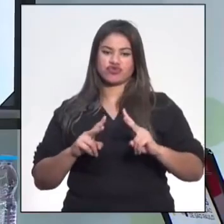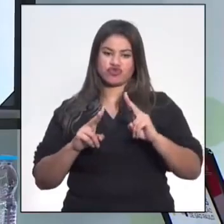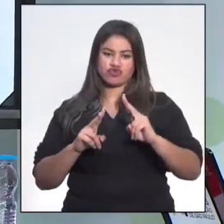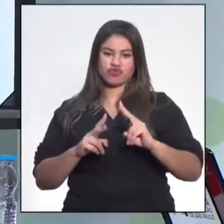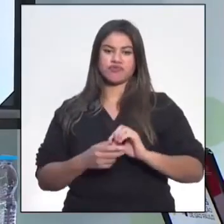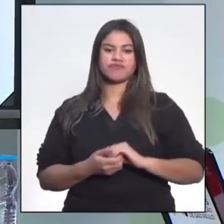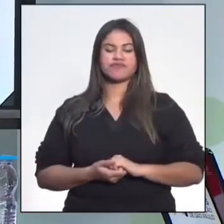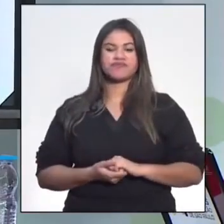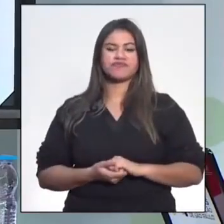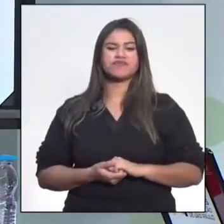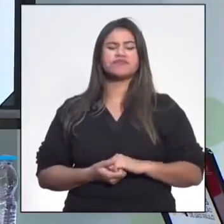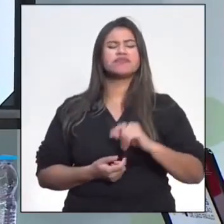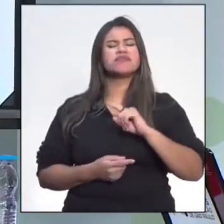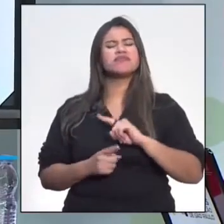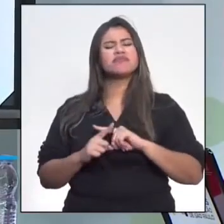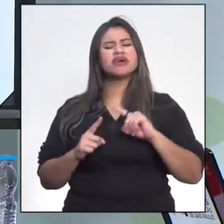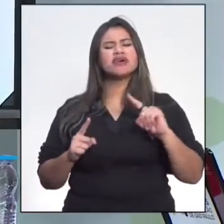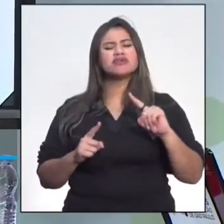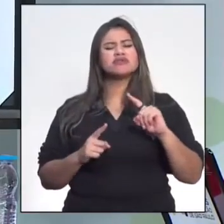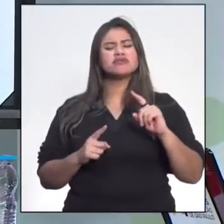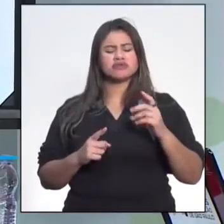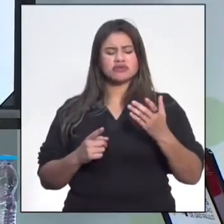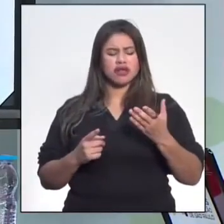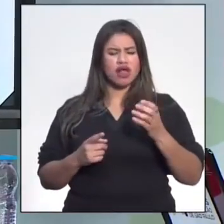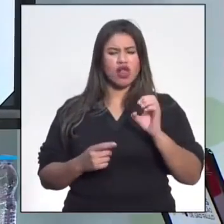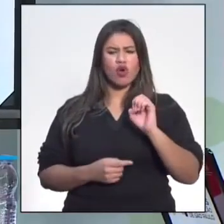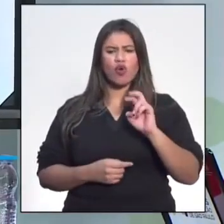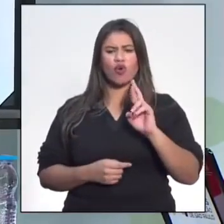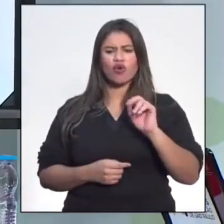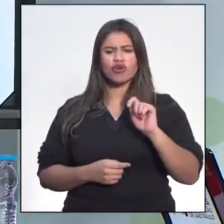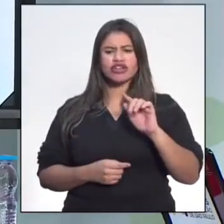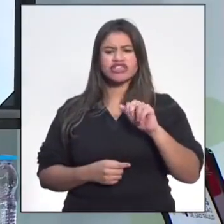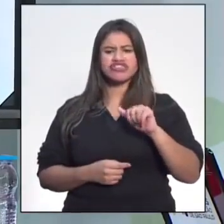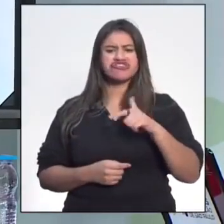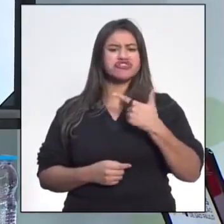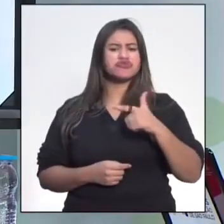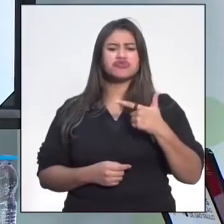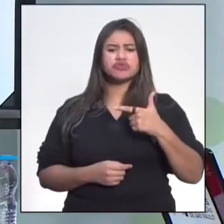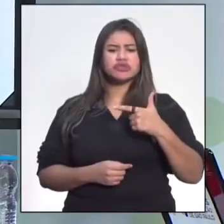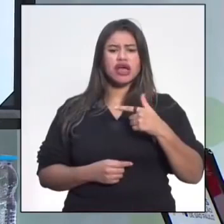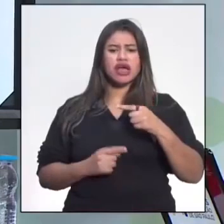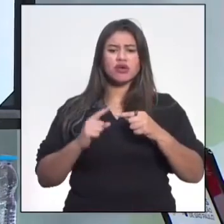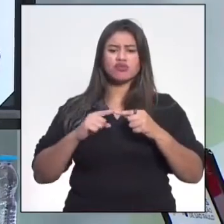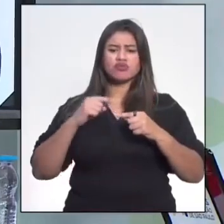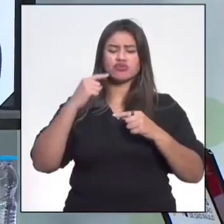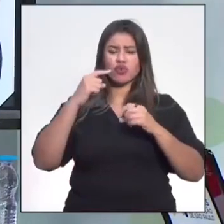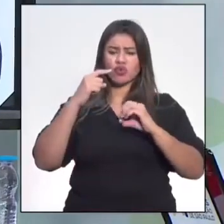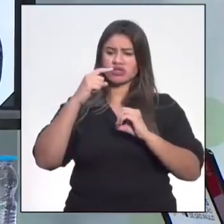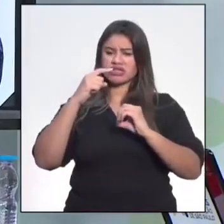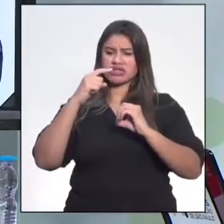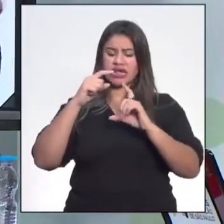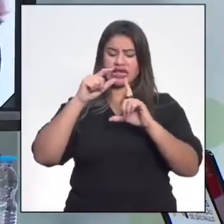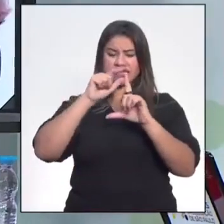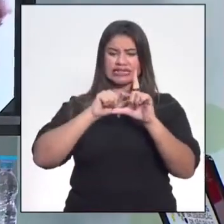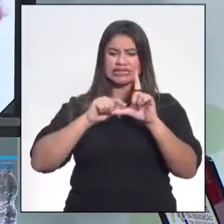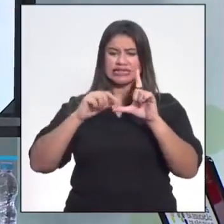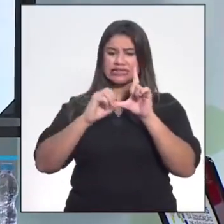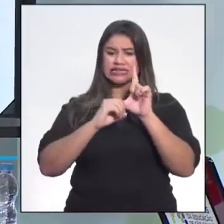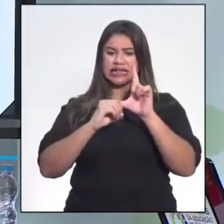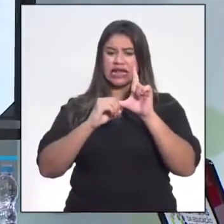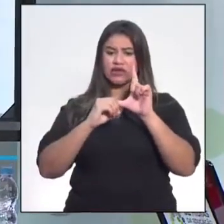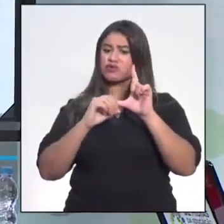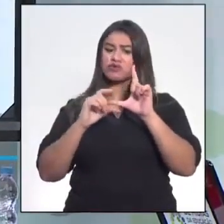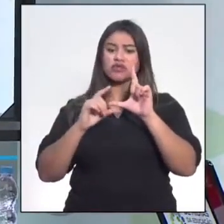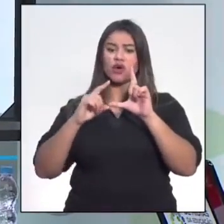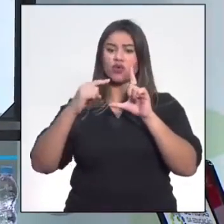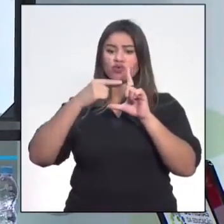cima. Tá, mas professor, ela não está mais na origem. Olha, ela pulou para o 1. Será que esse número 1 aqui tem alguma